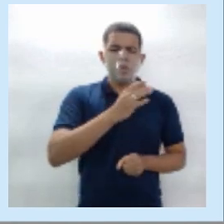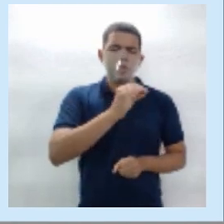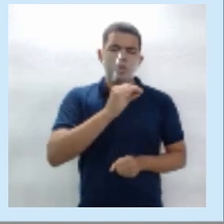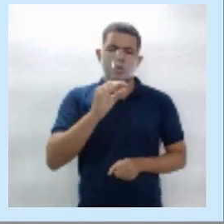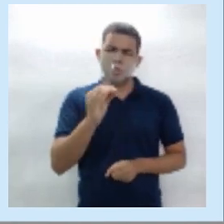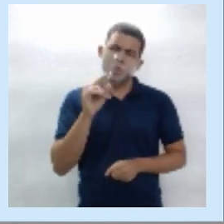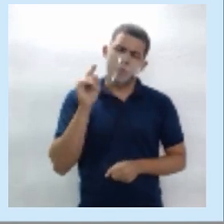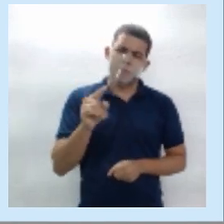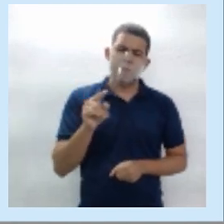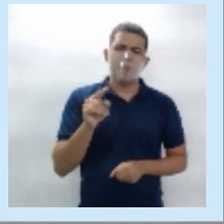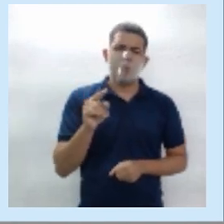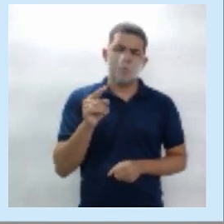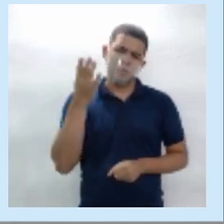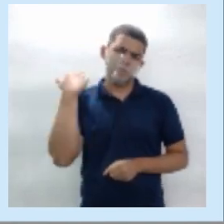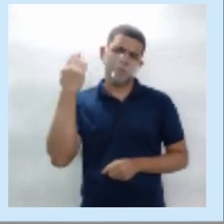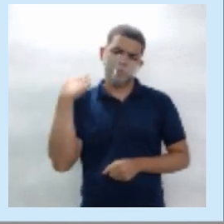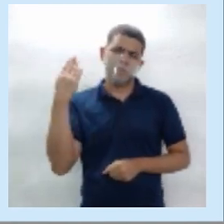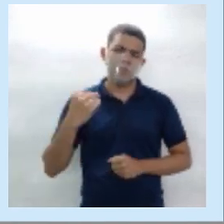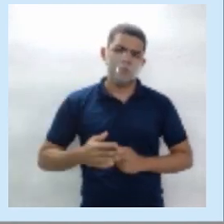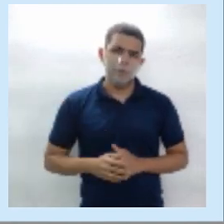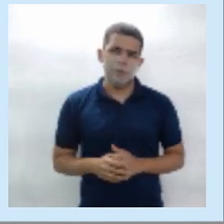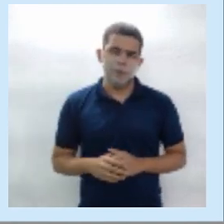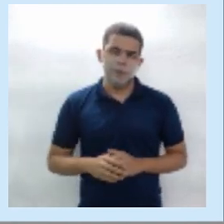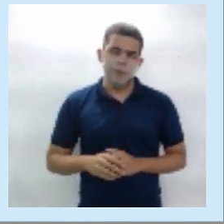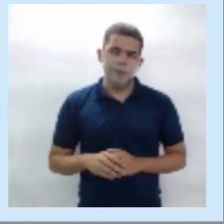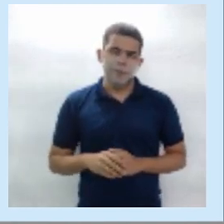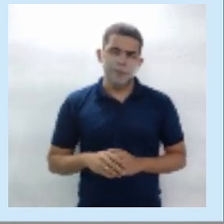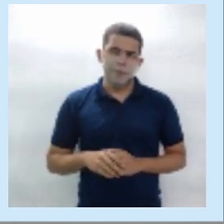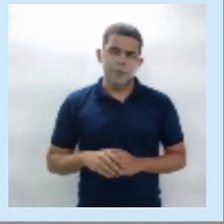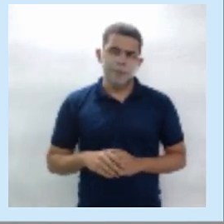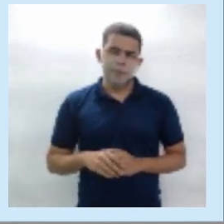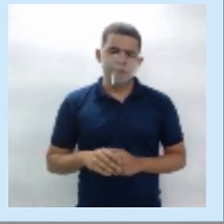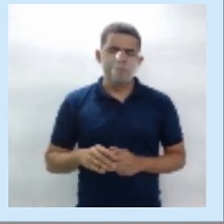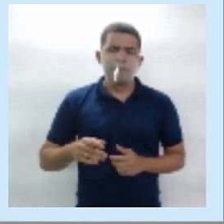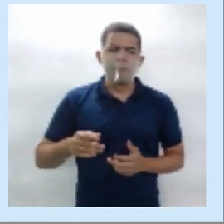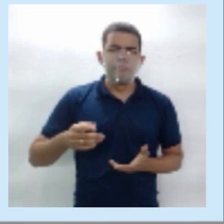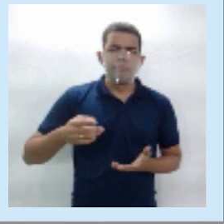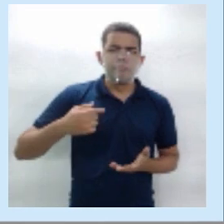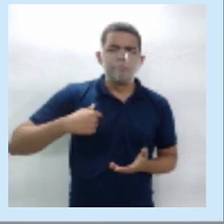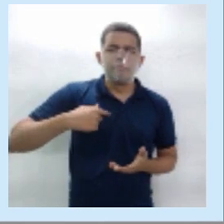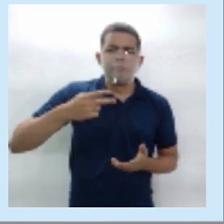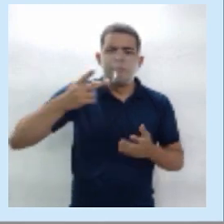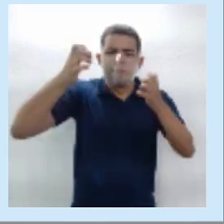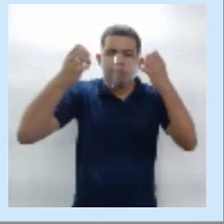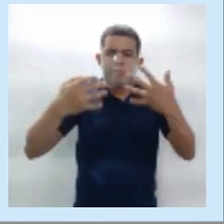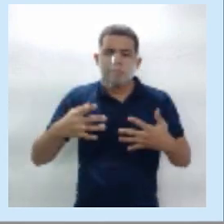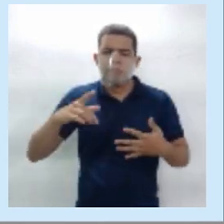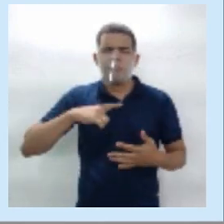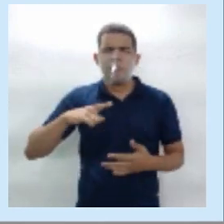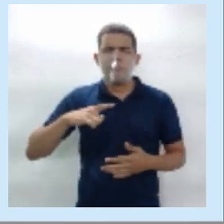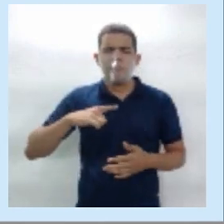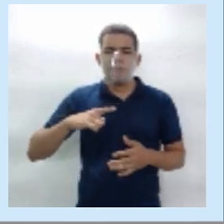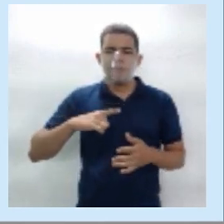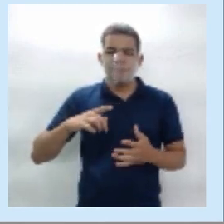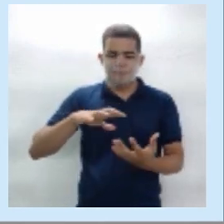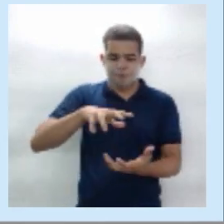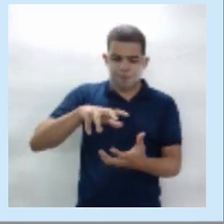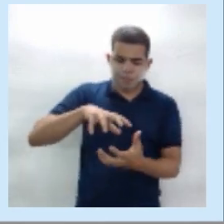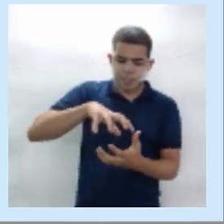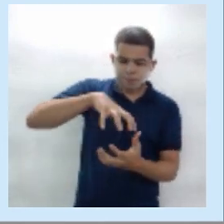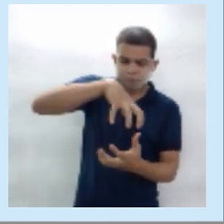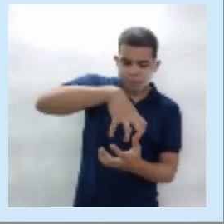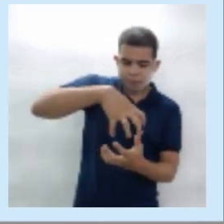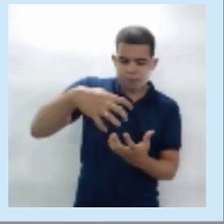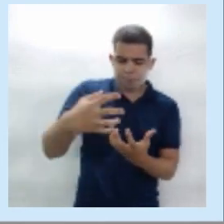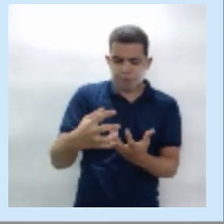mil anos atrás. E toda vez quando eu vou falar para vocês sobre a placa tectônica, eu vou falar sobre